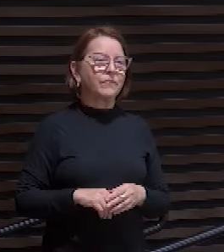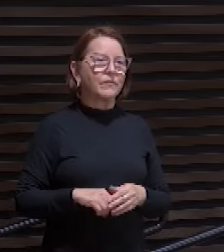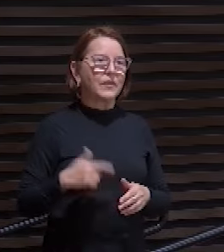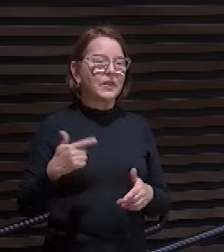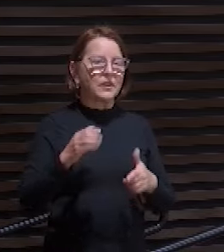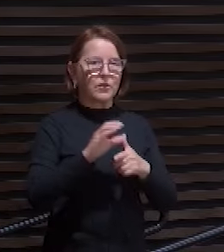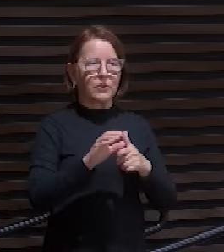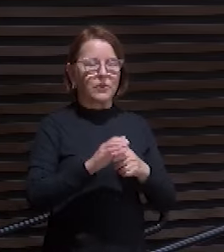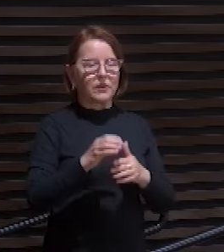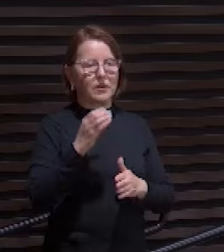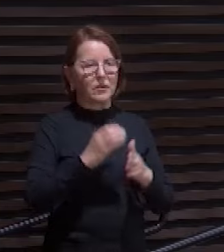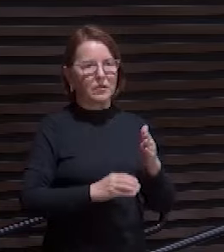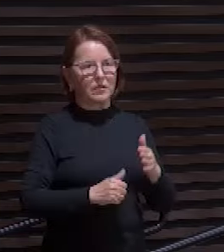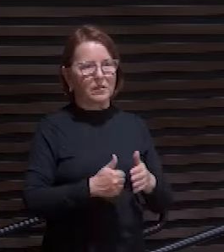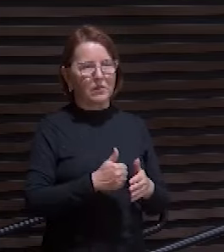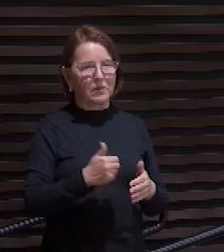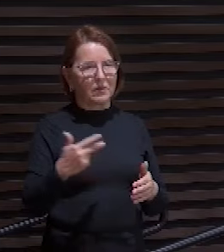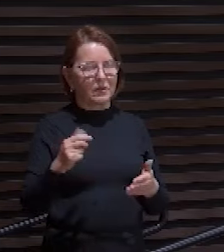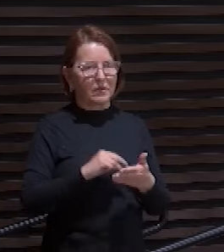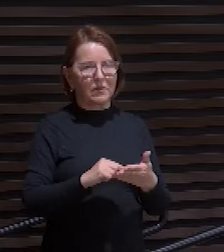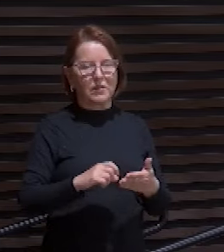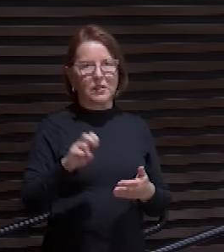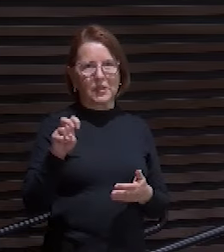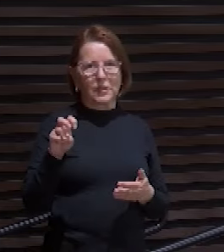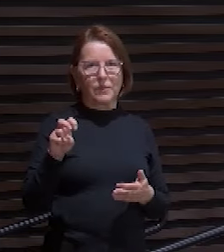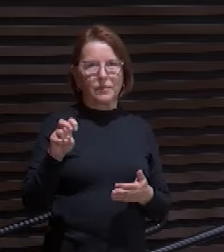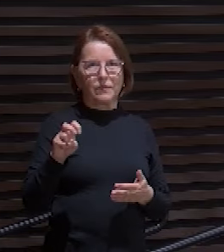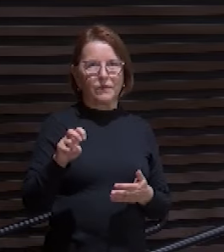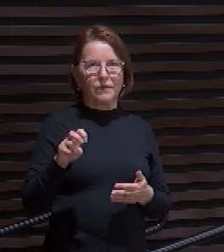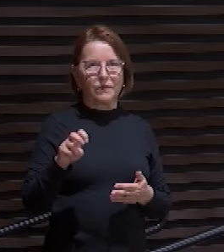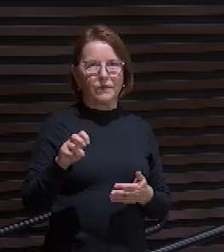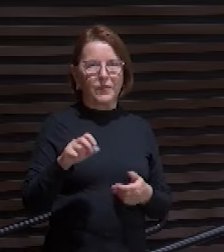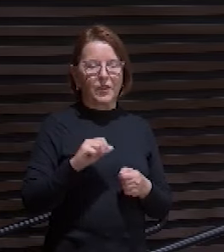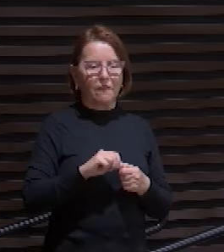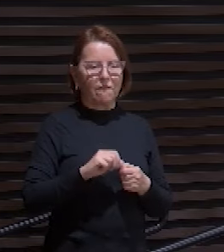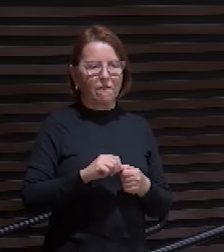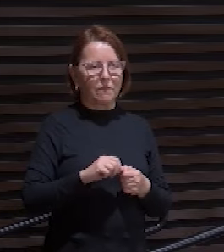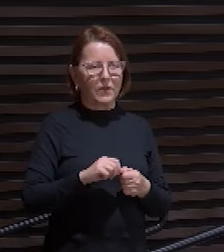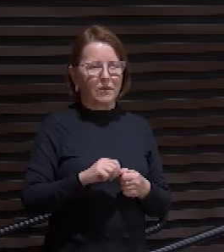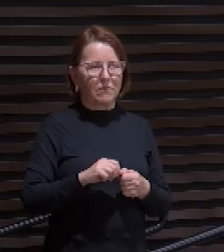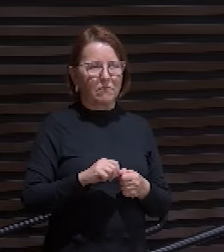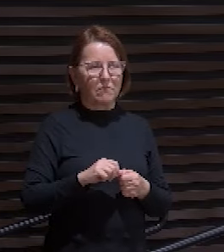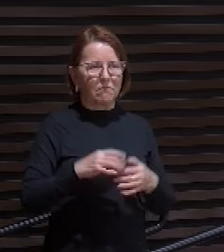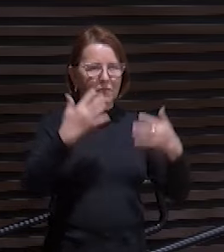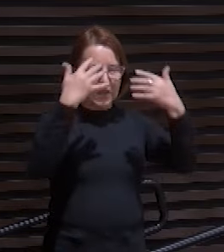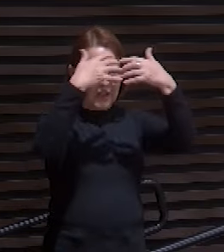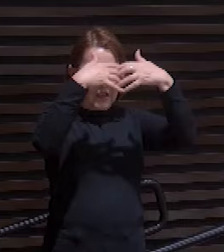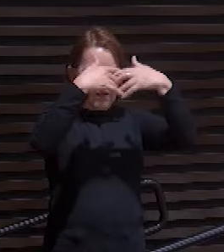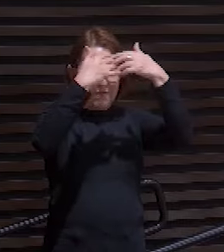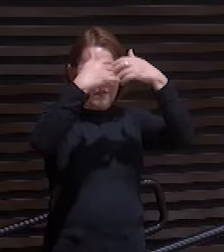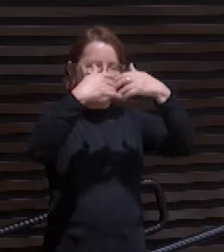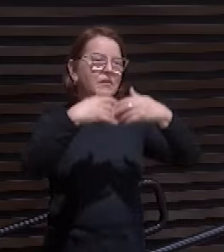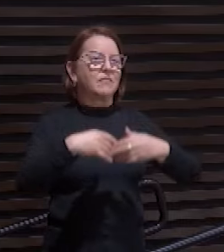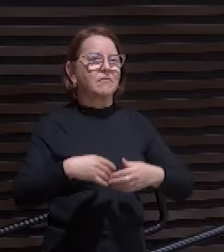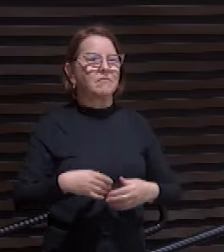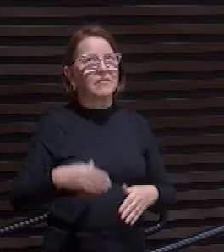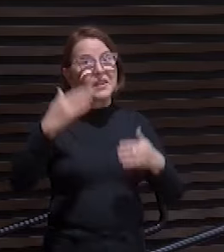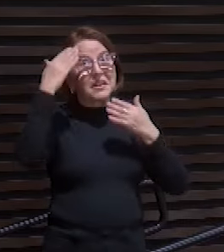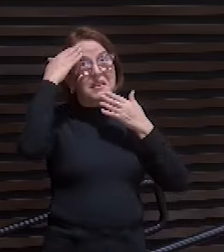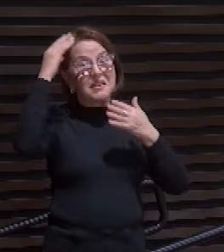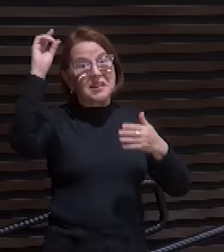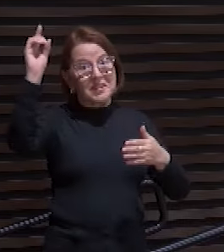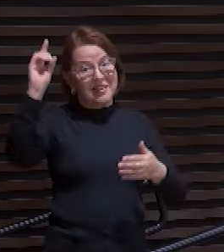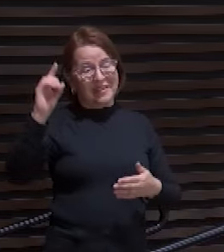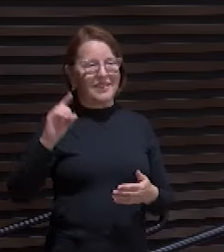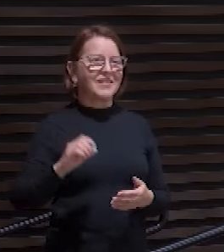Coríntios 13:5. Ele fez um autoexame, ele fez uma reflexão. Graças a Deus que ele parou para isso. E graças a